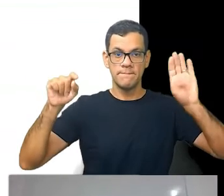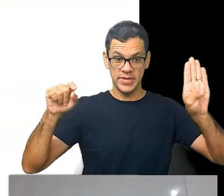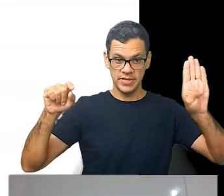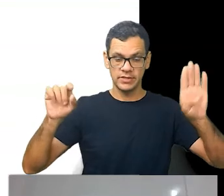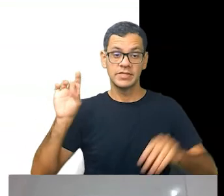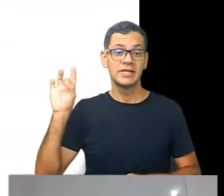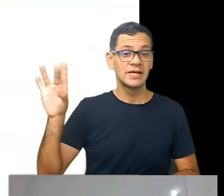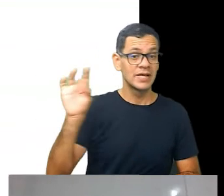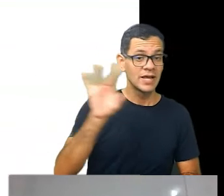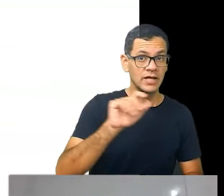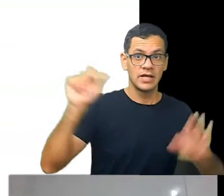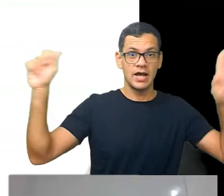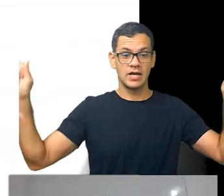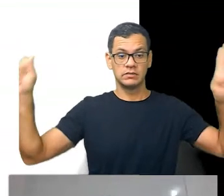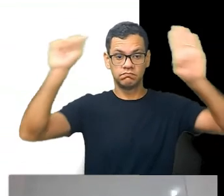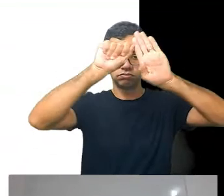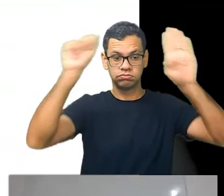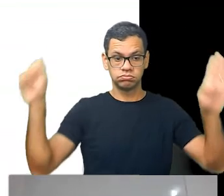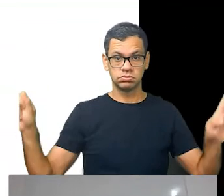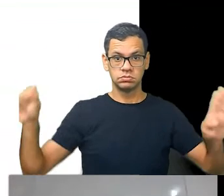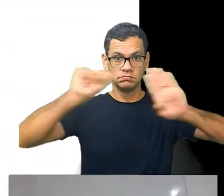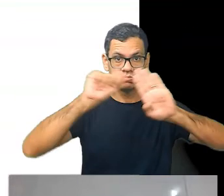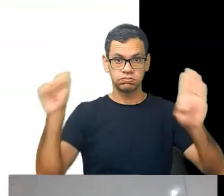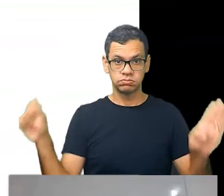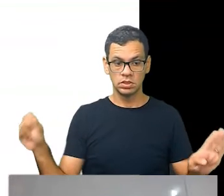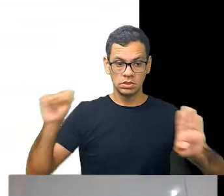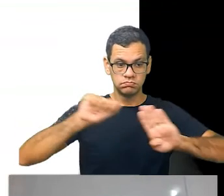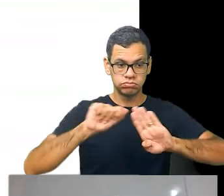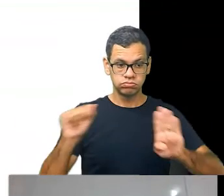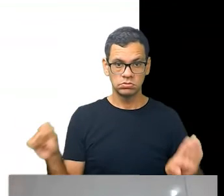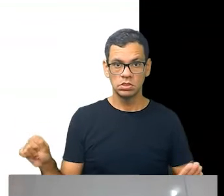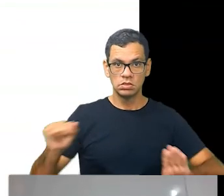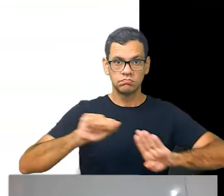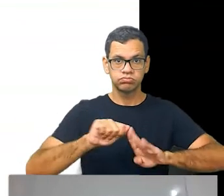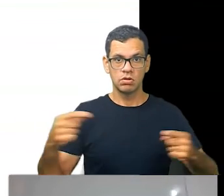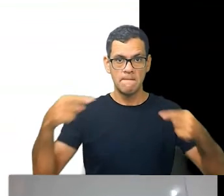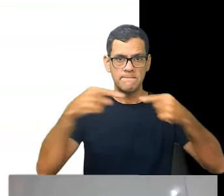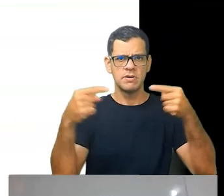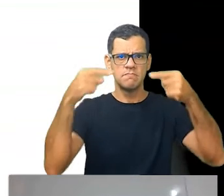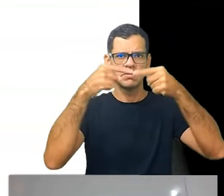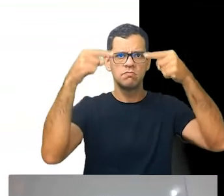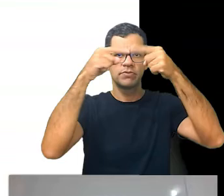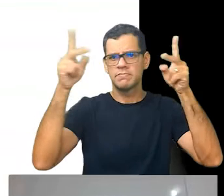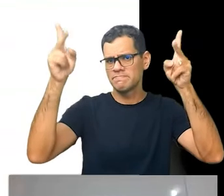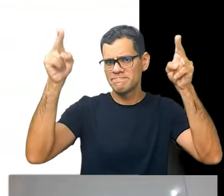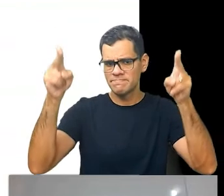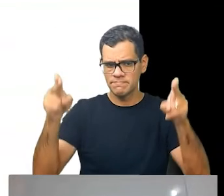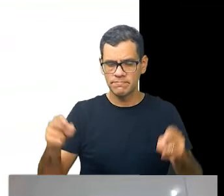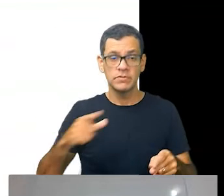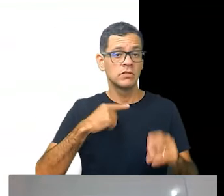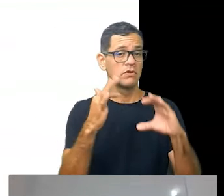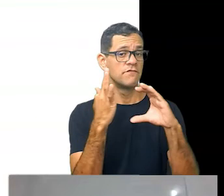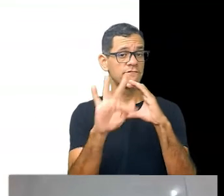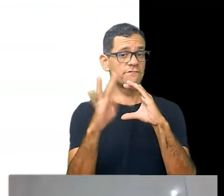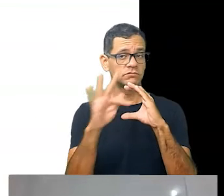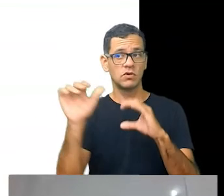de A têm correspondente em B. A cada elemento de A corresponde um único